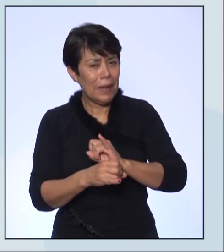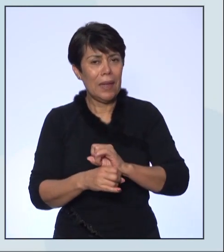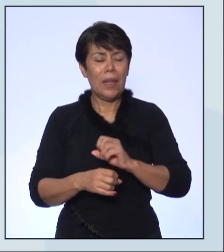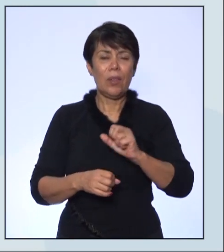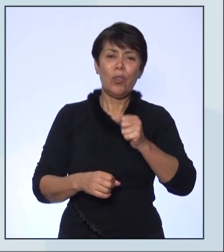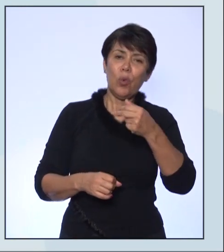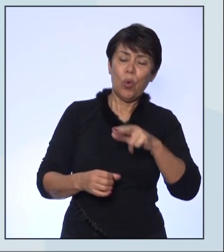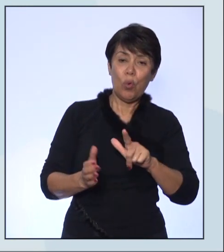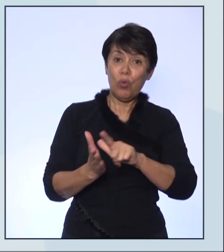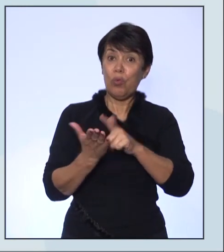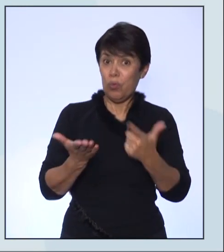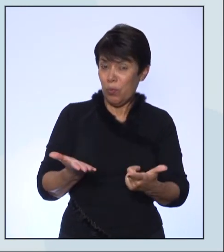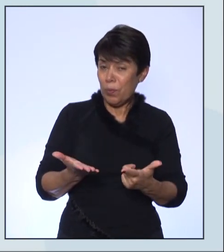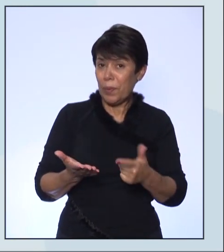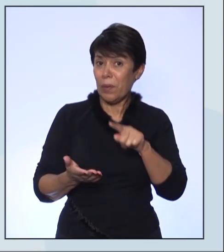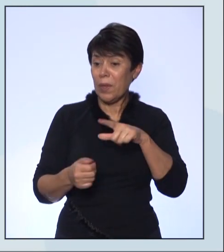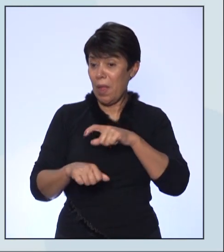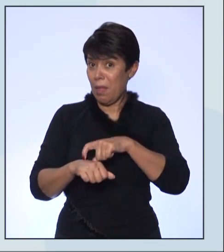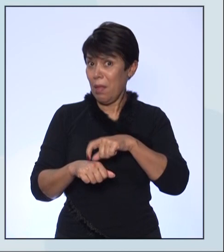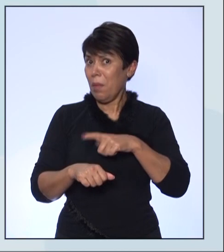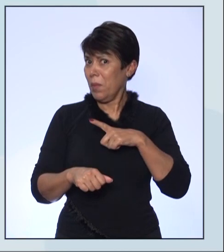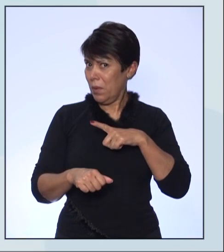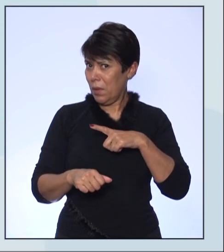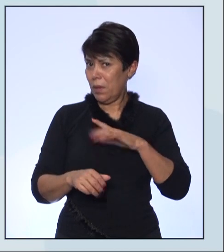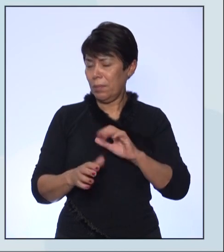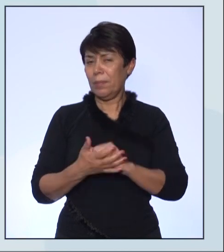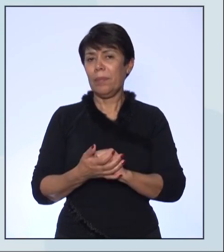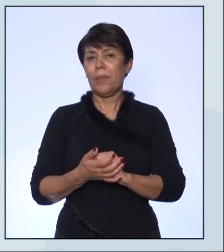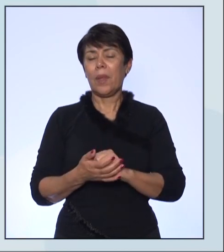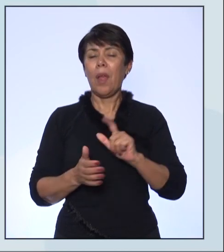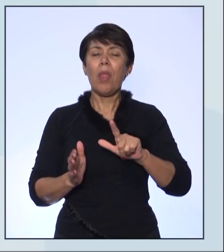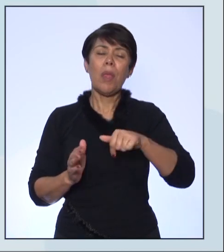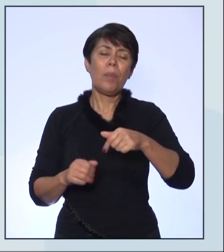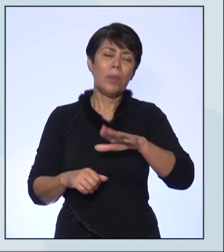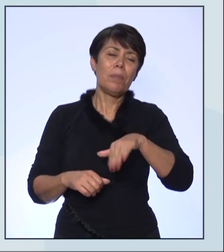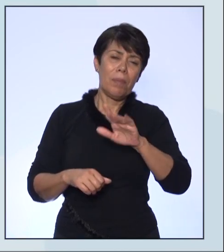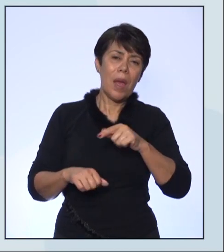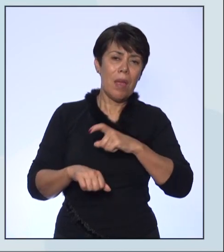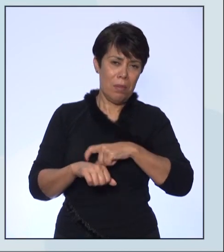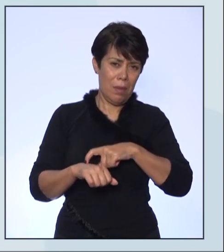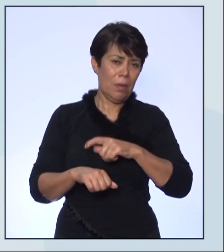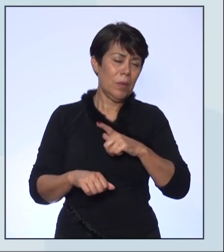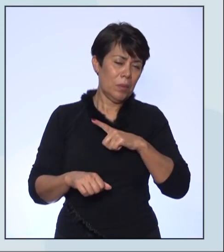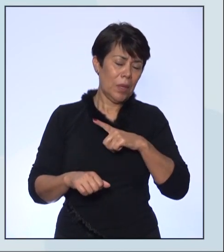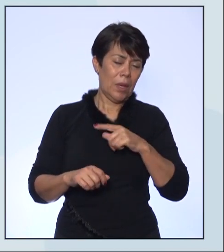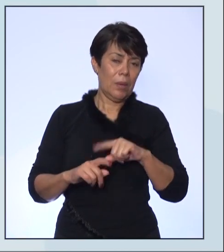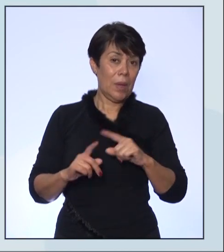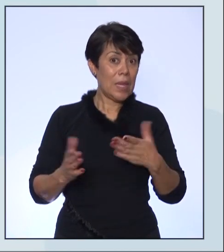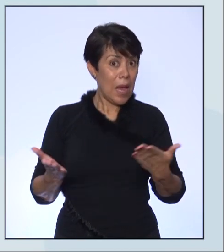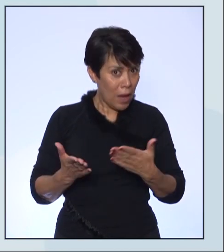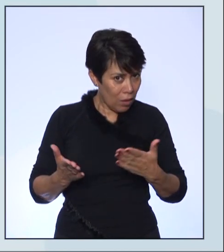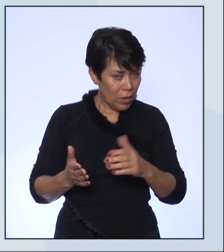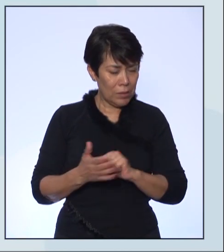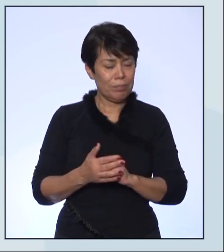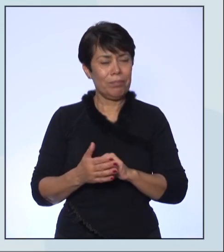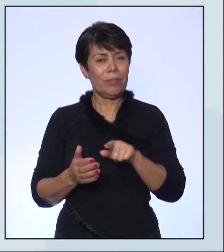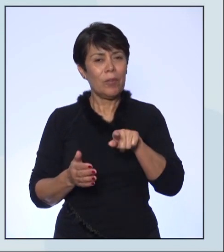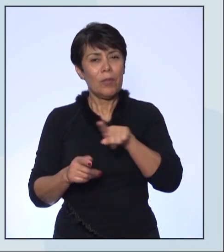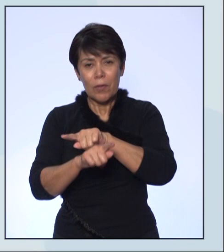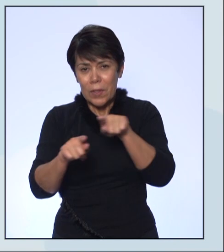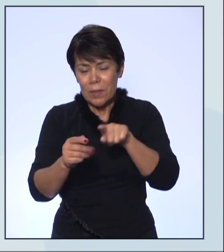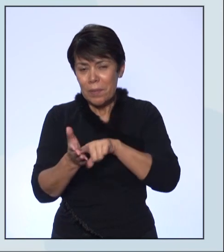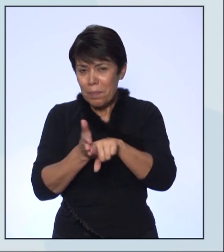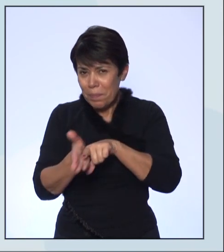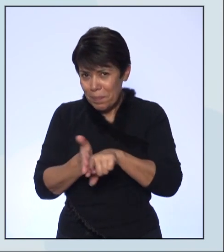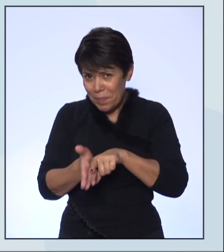vocês, né? Fazerem, e vocês terão depois mais tempo para poder aprofundar isso em casa, tá? Vocês irão